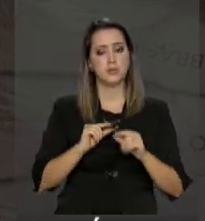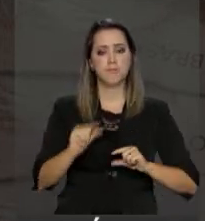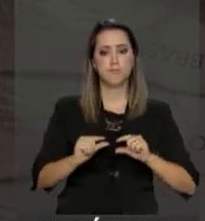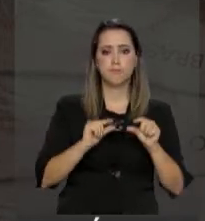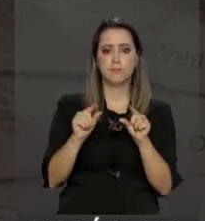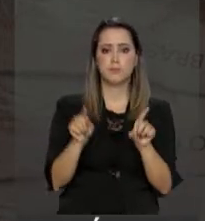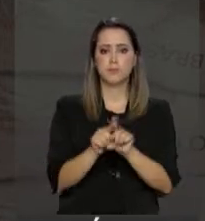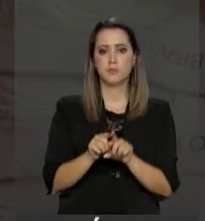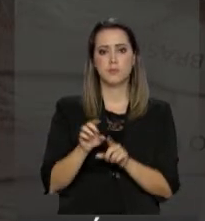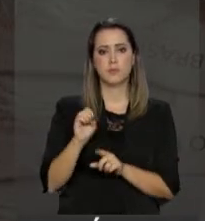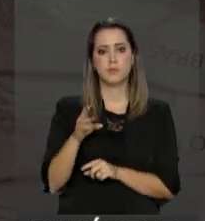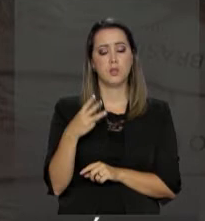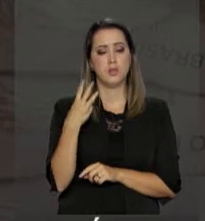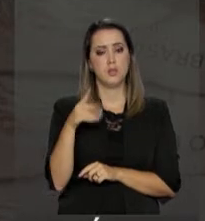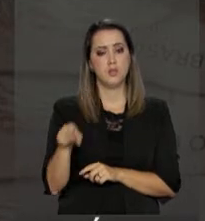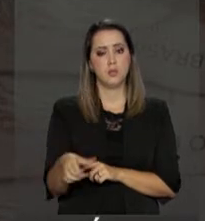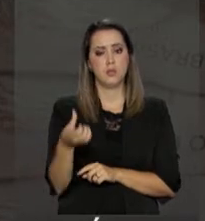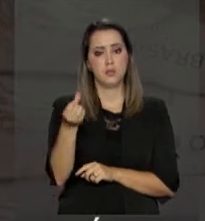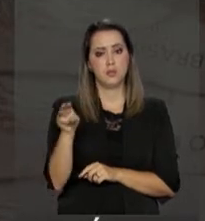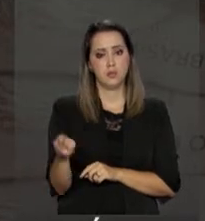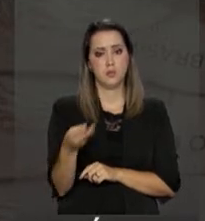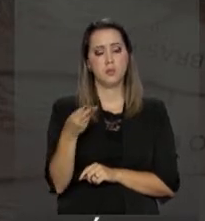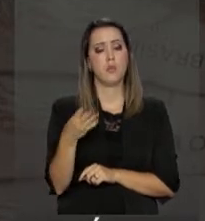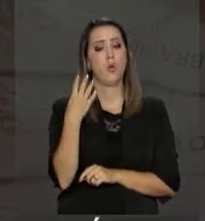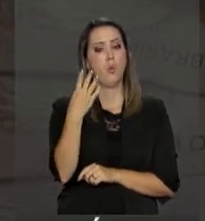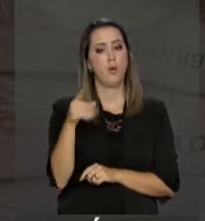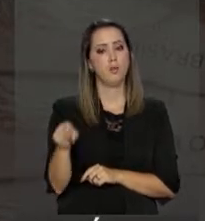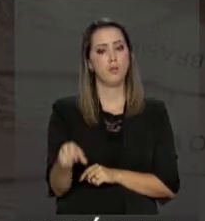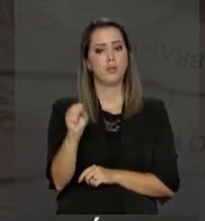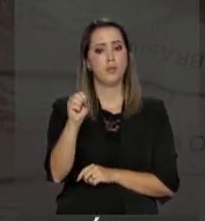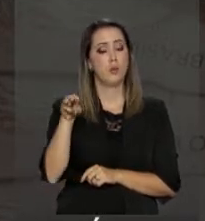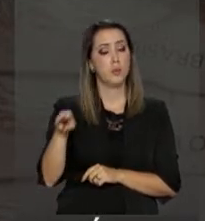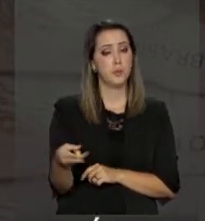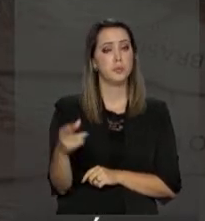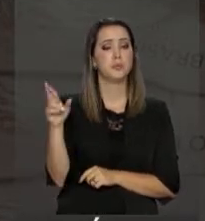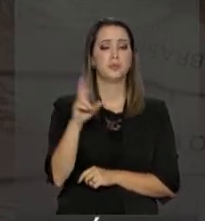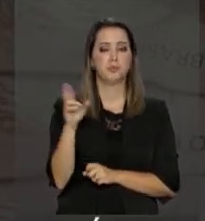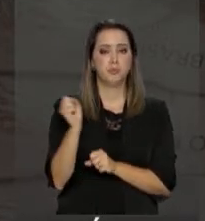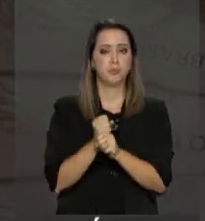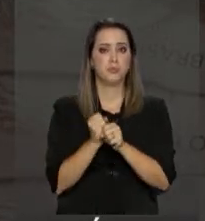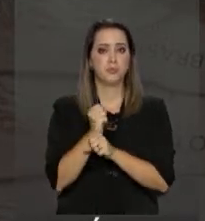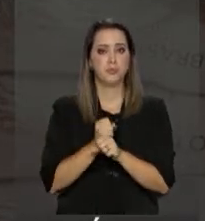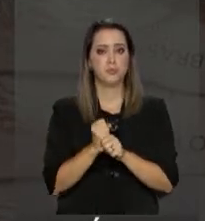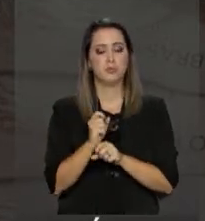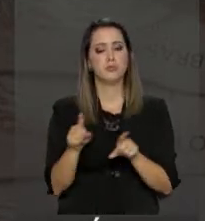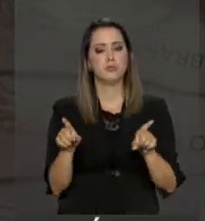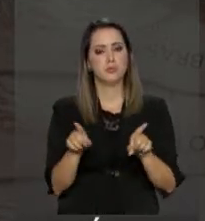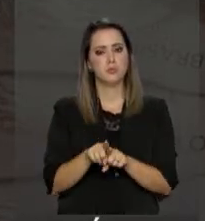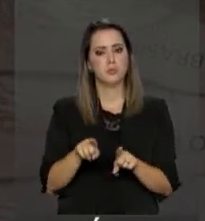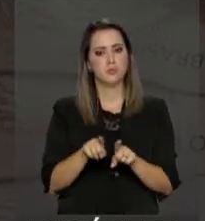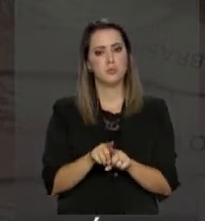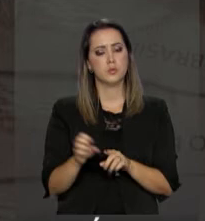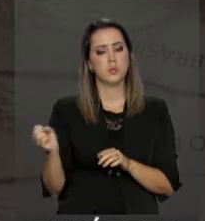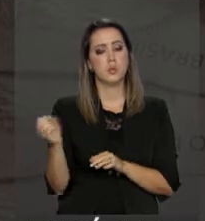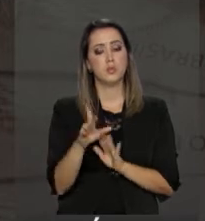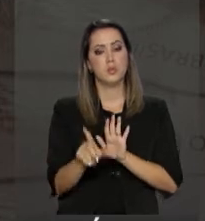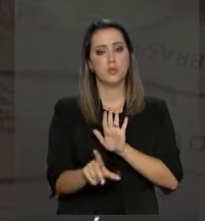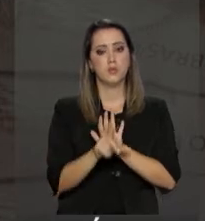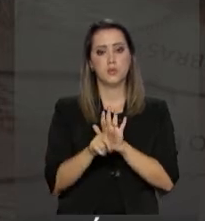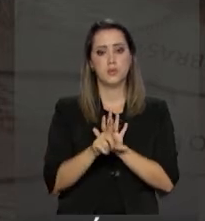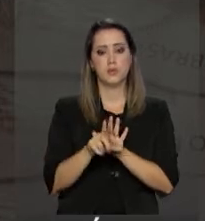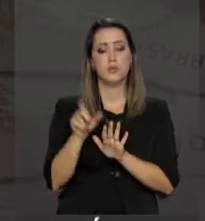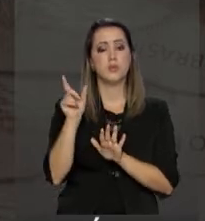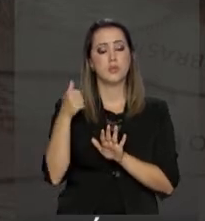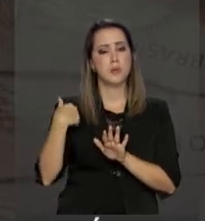só de 3,6 milhões para 4,8 milhões anuais além disso com a nova lei quem